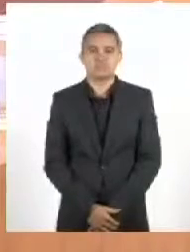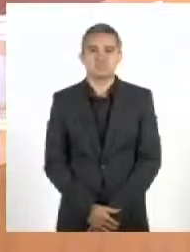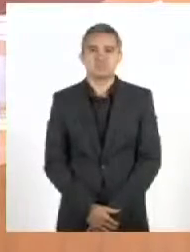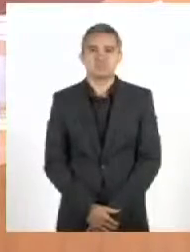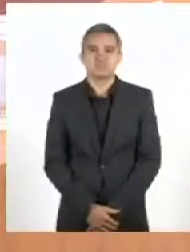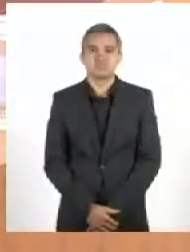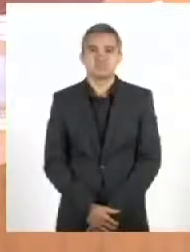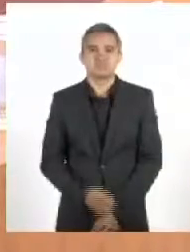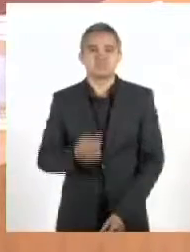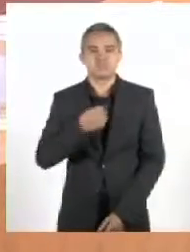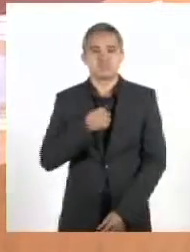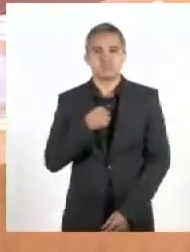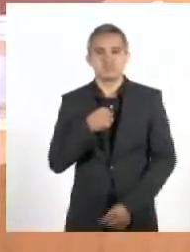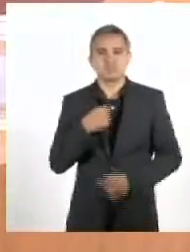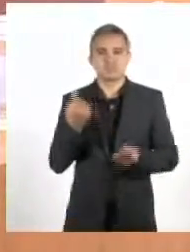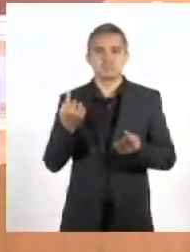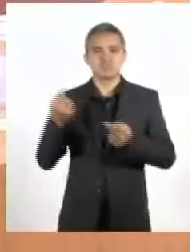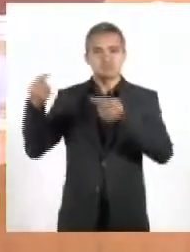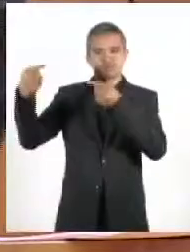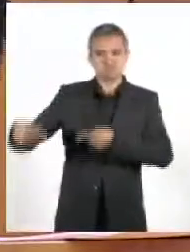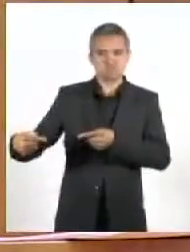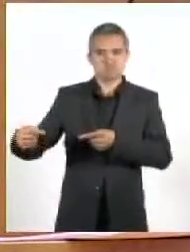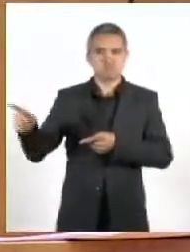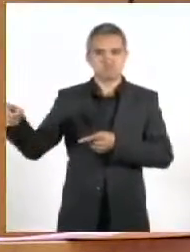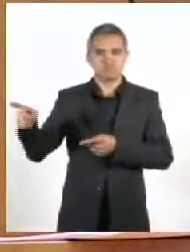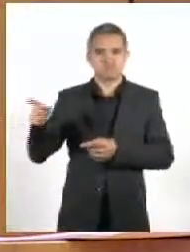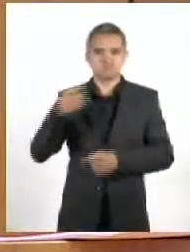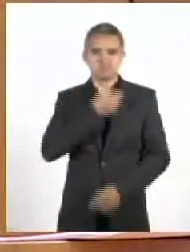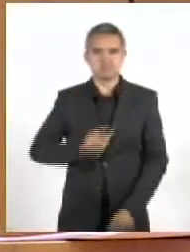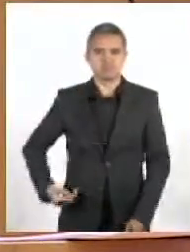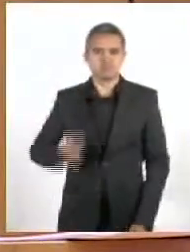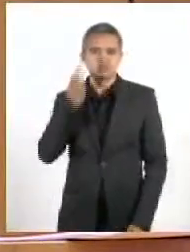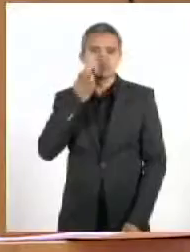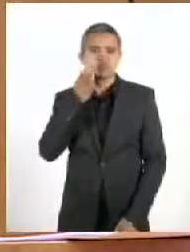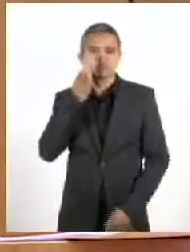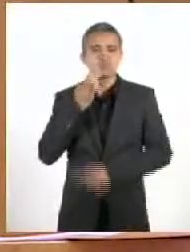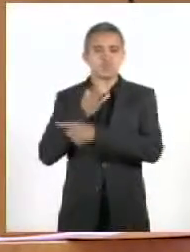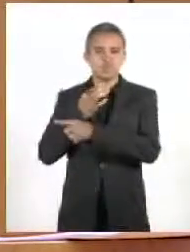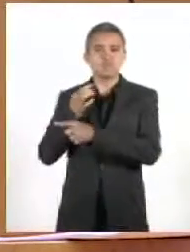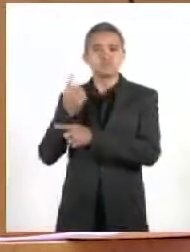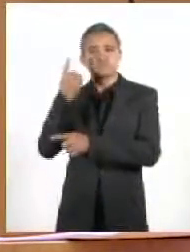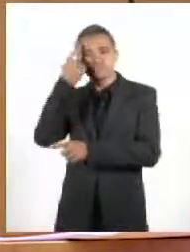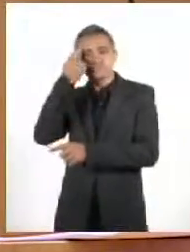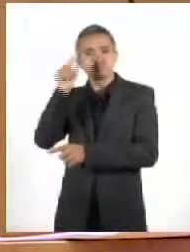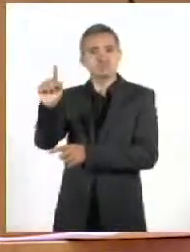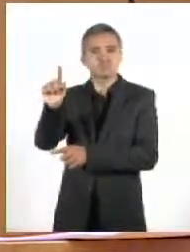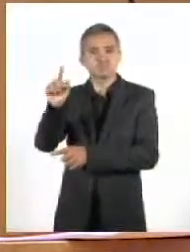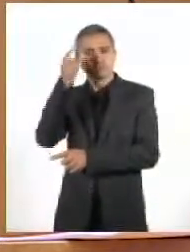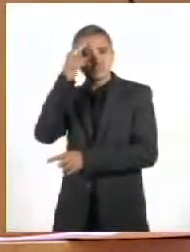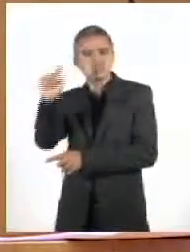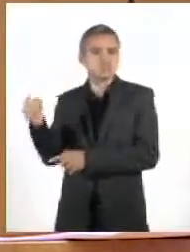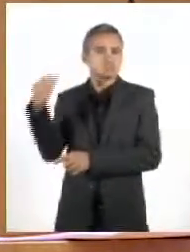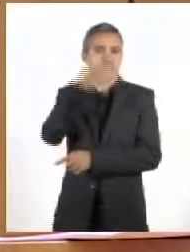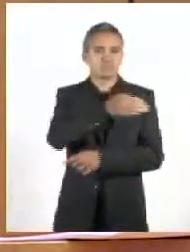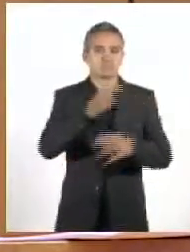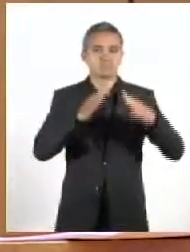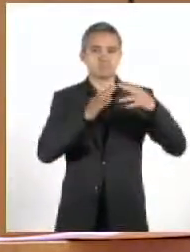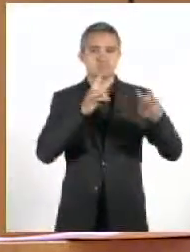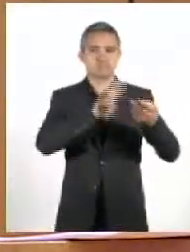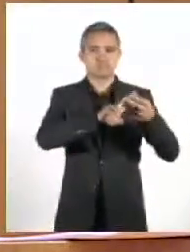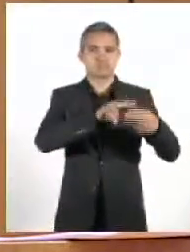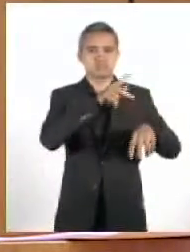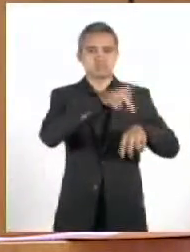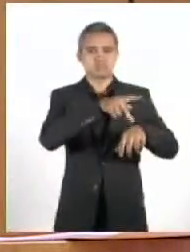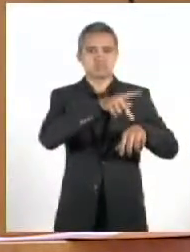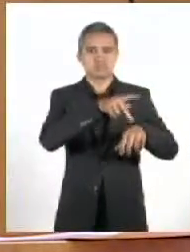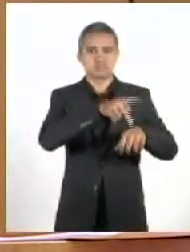Faço aqui um desafio ao governador Flávio Dino, que ele passe um dia em Pedrinhas, junto com